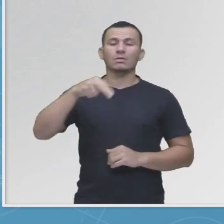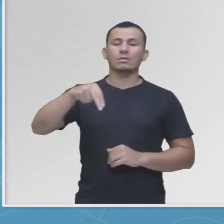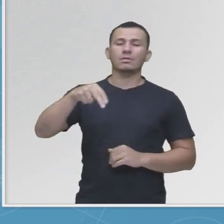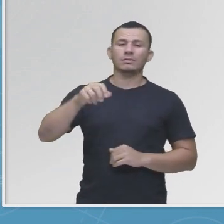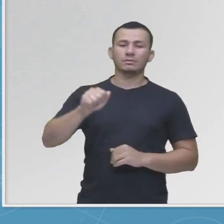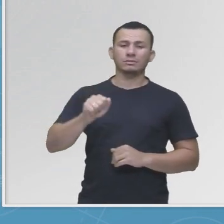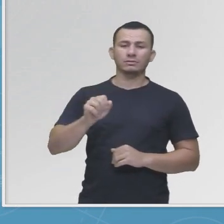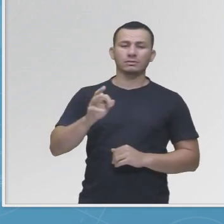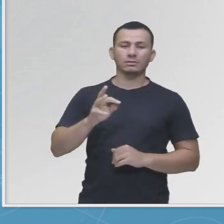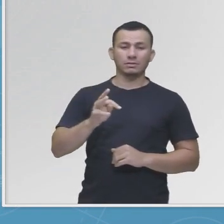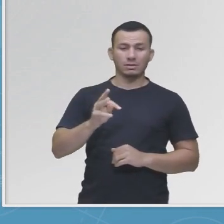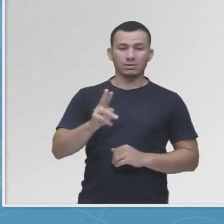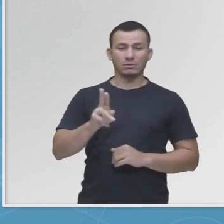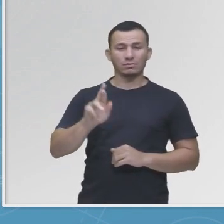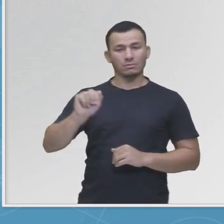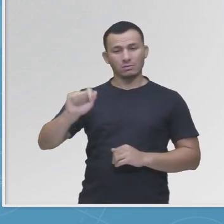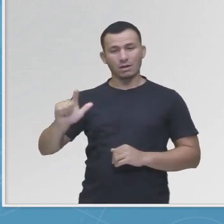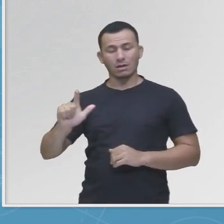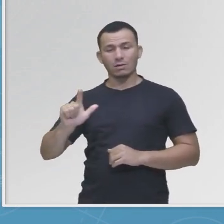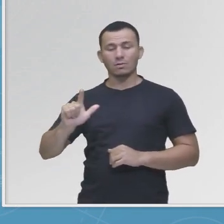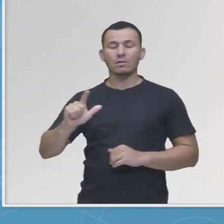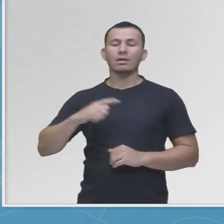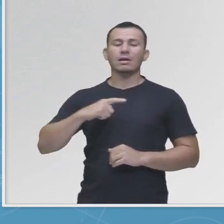pela letra N, né?